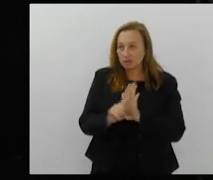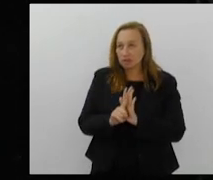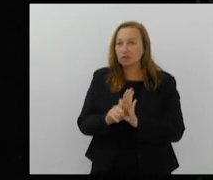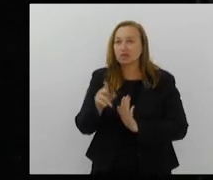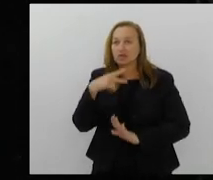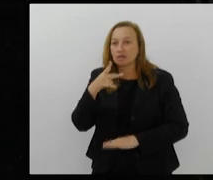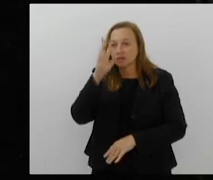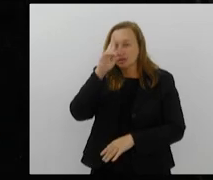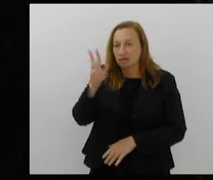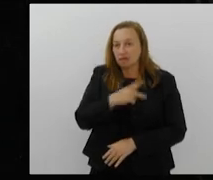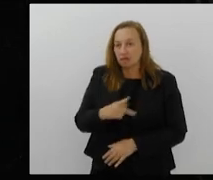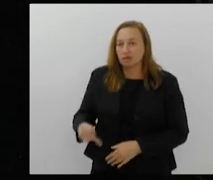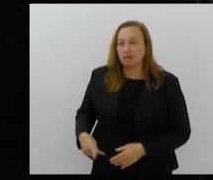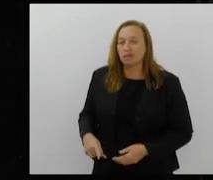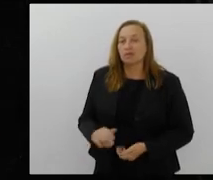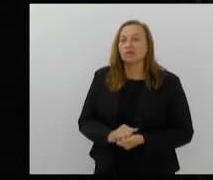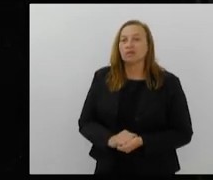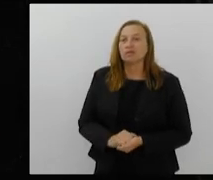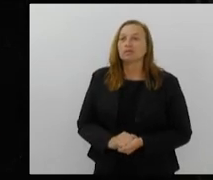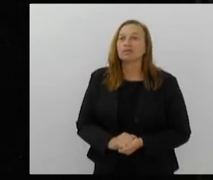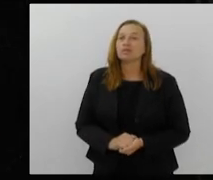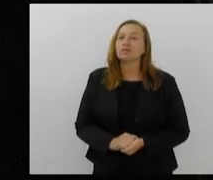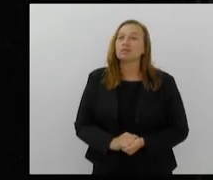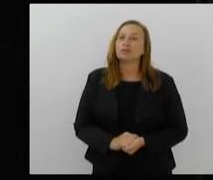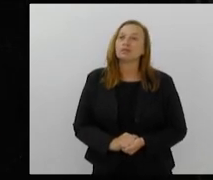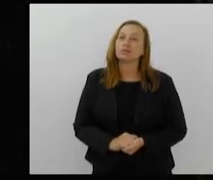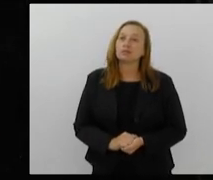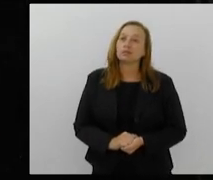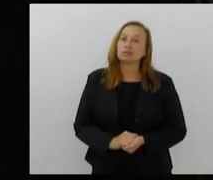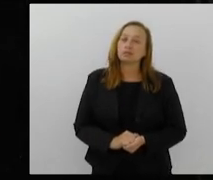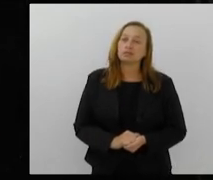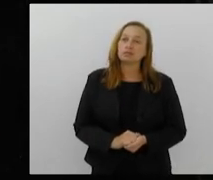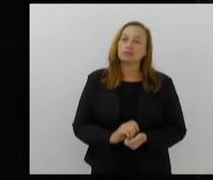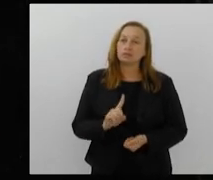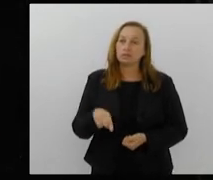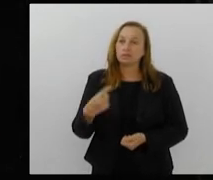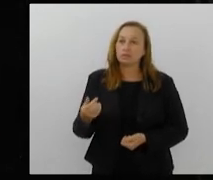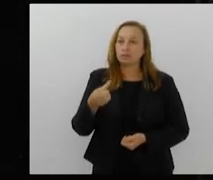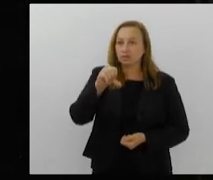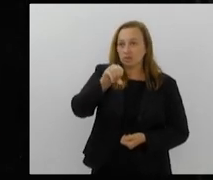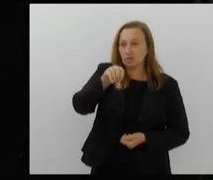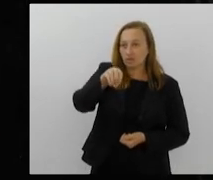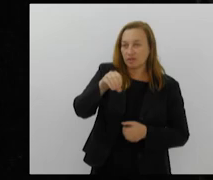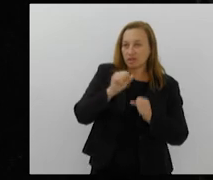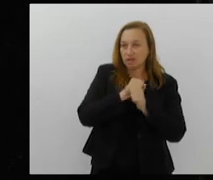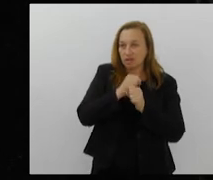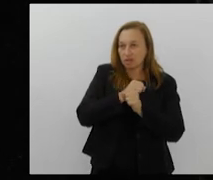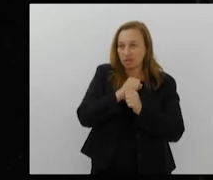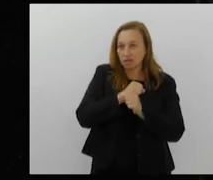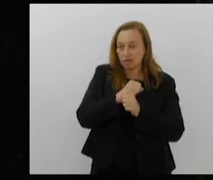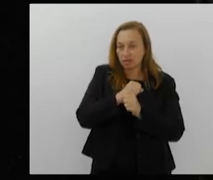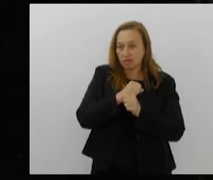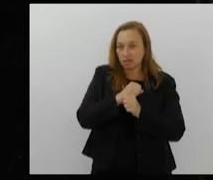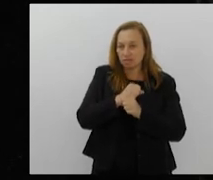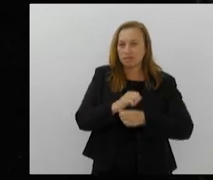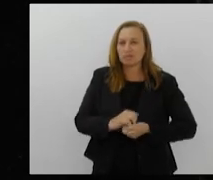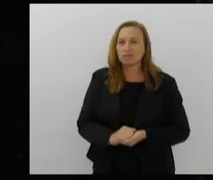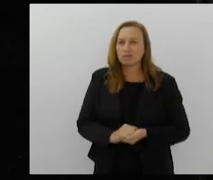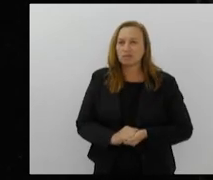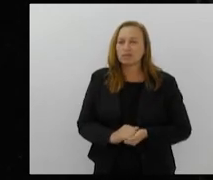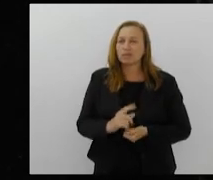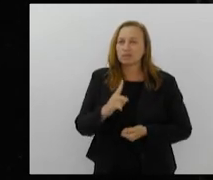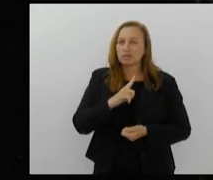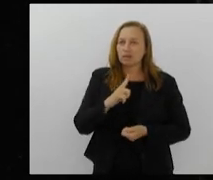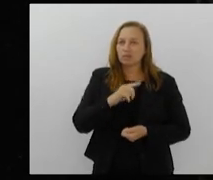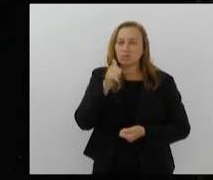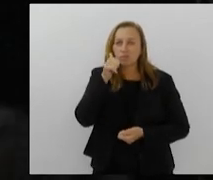também, senhor presidente, que após 90 anos aí do sufrágio universal, onde temos as